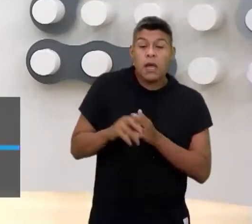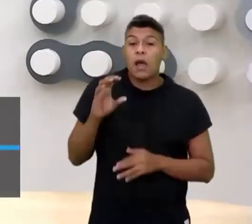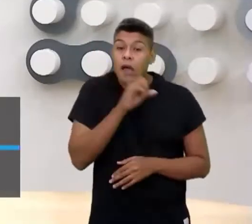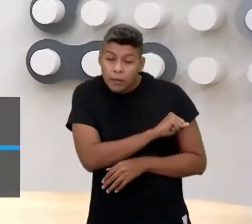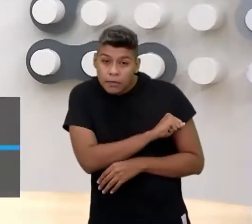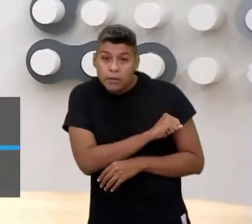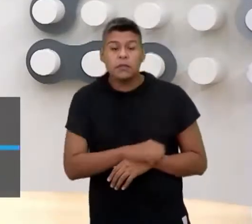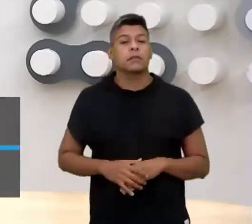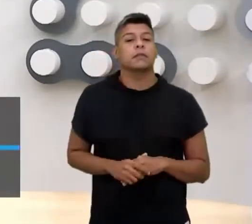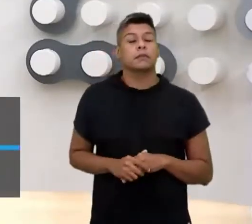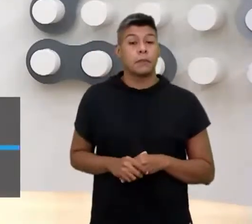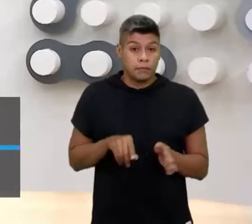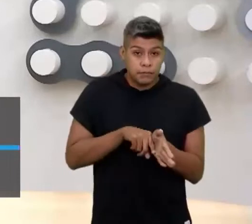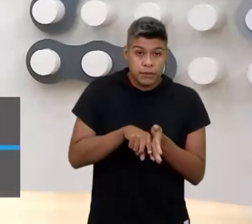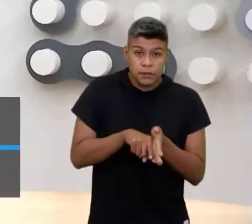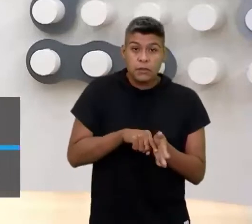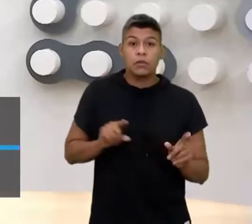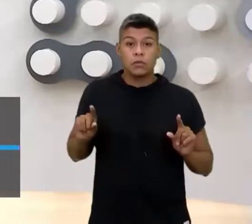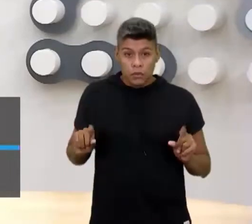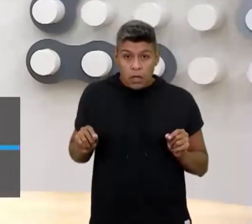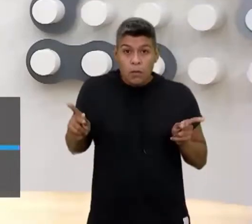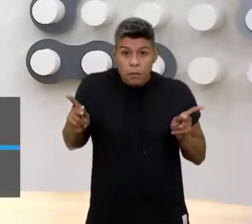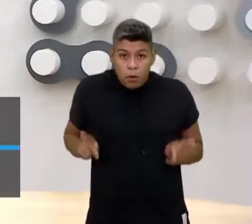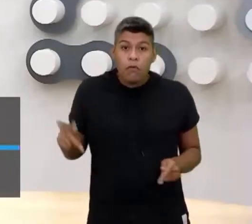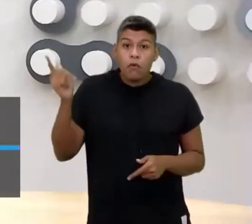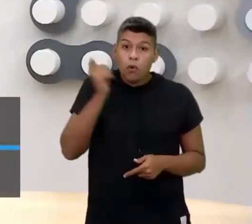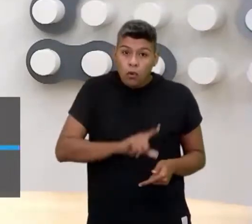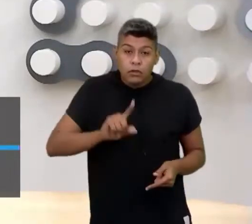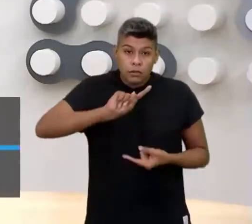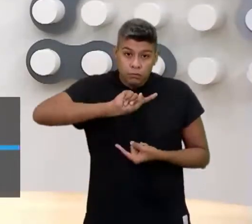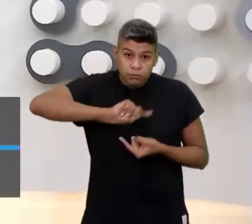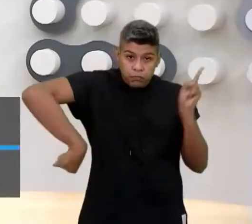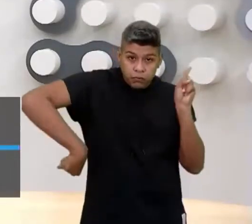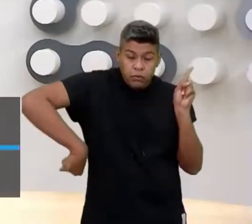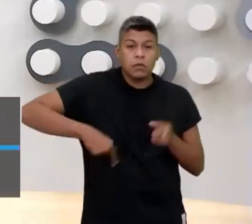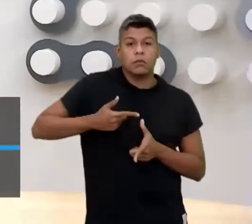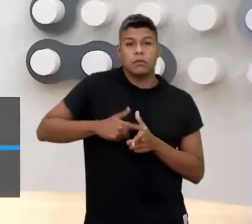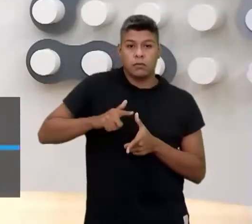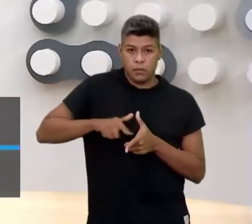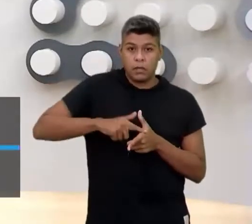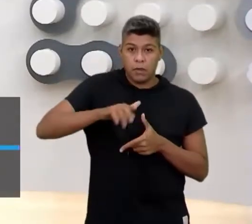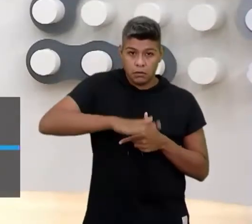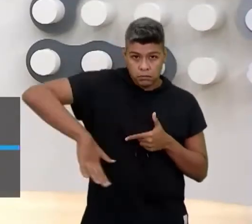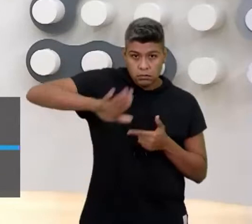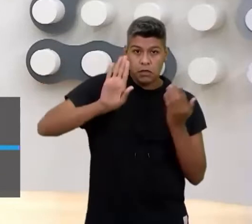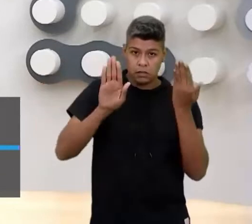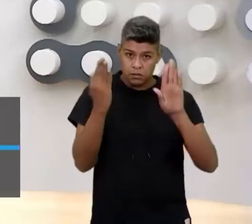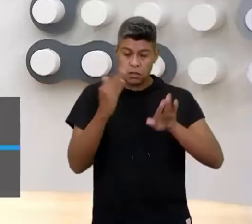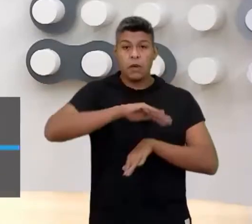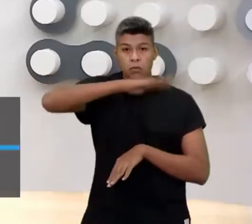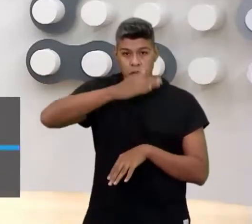rápida, bem rapidinha. Pesquisem sobre povos que conseguiram vencer as adversidades do clima e do